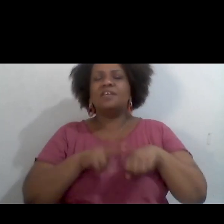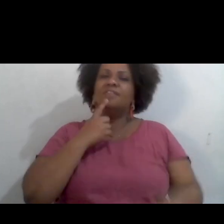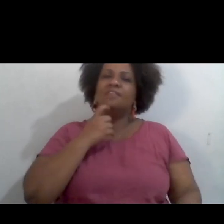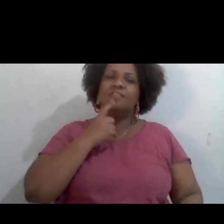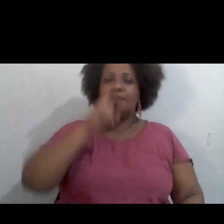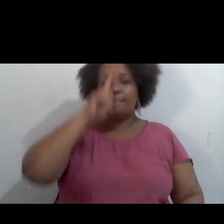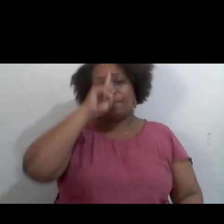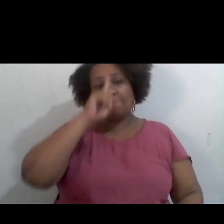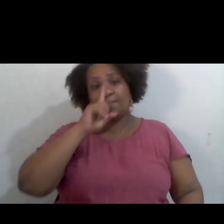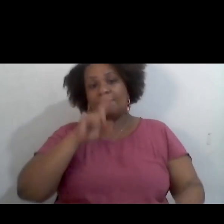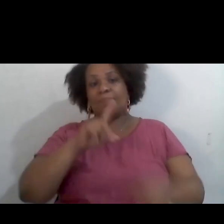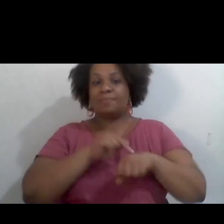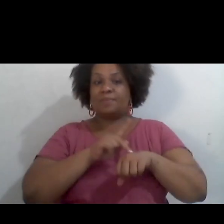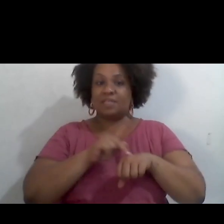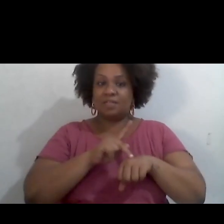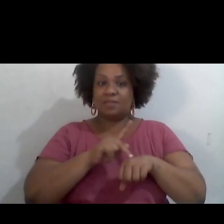amarelo e preto.